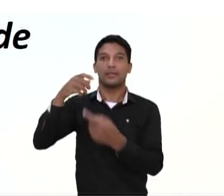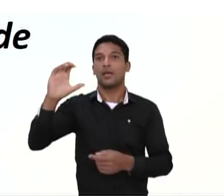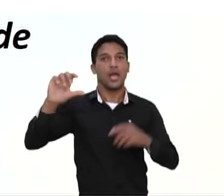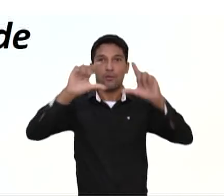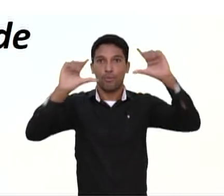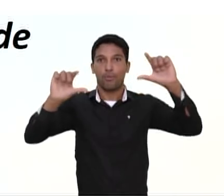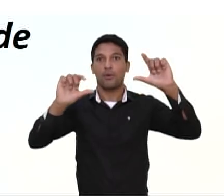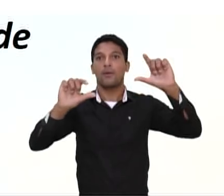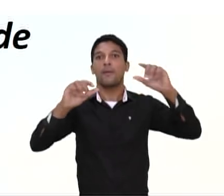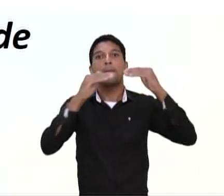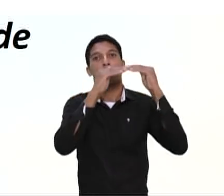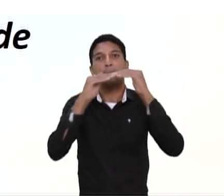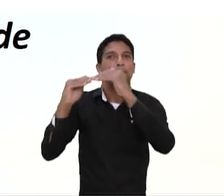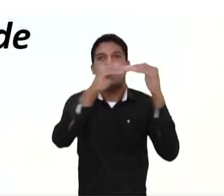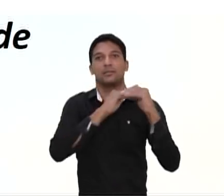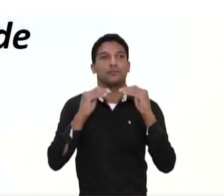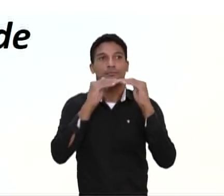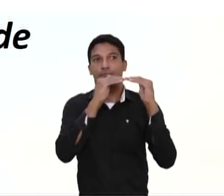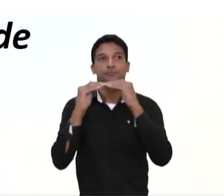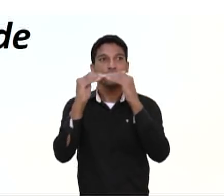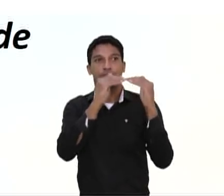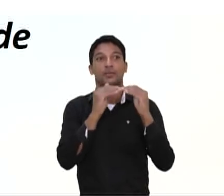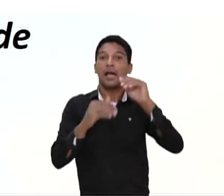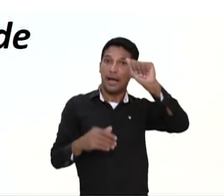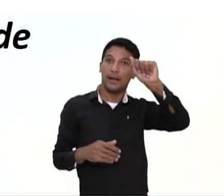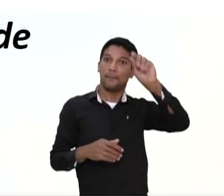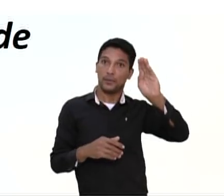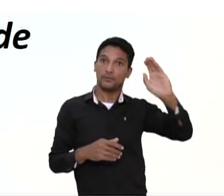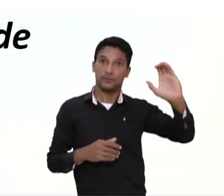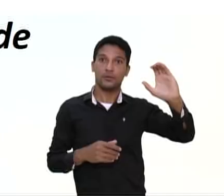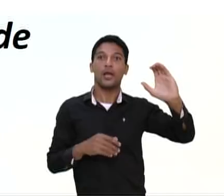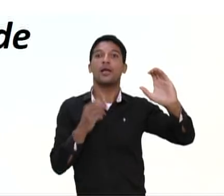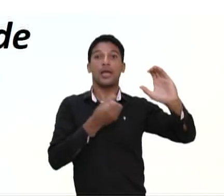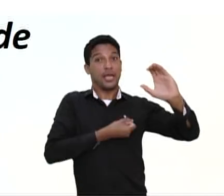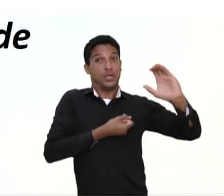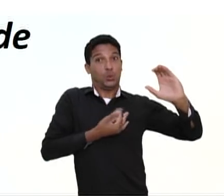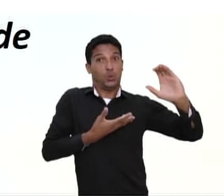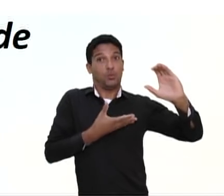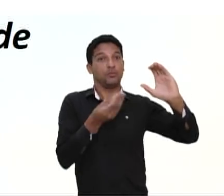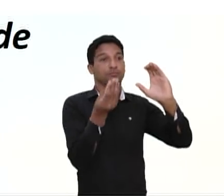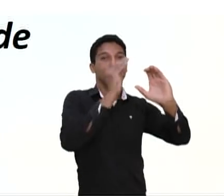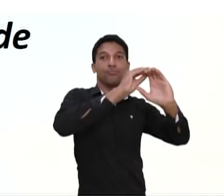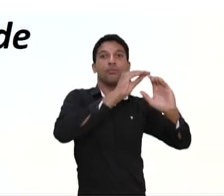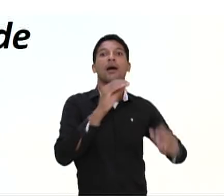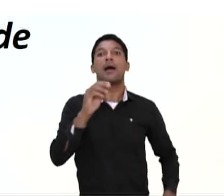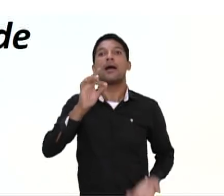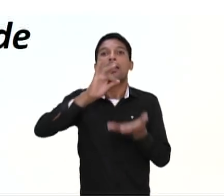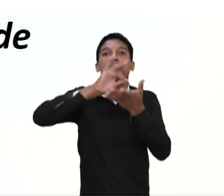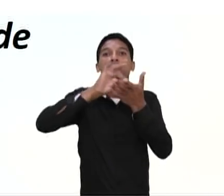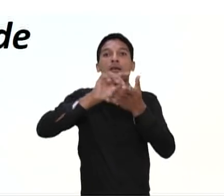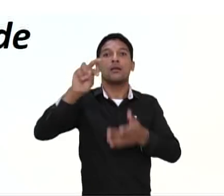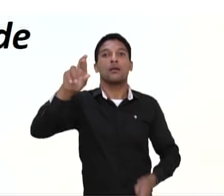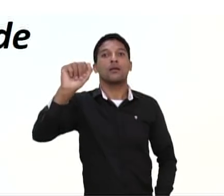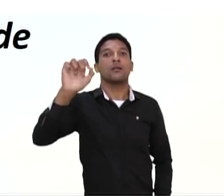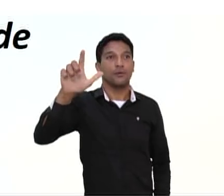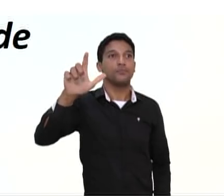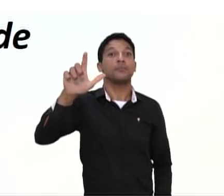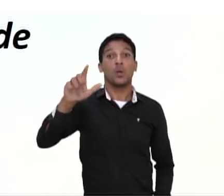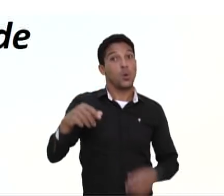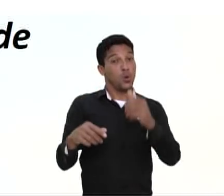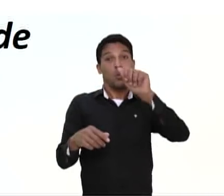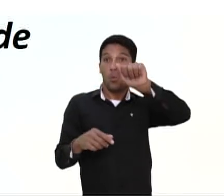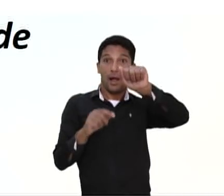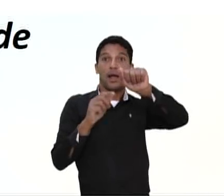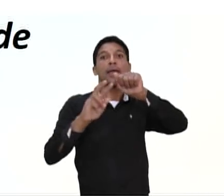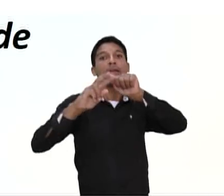b e c são números reais chamados depois de ciências o a tem que ser de diferente de zero para caracterizar essa função quadrática